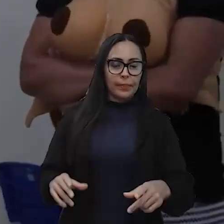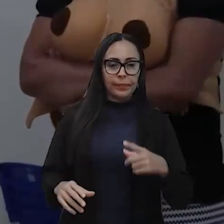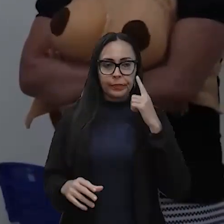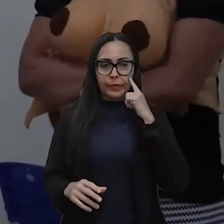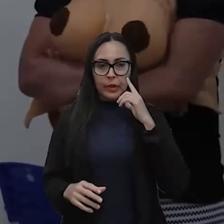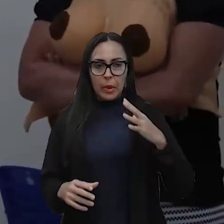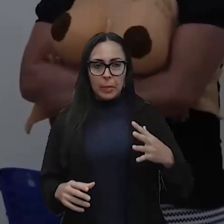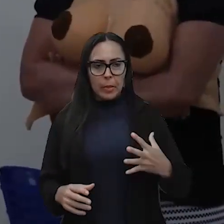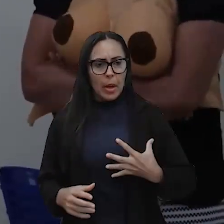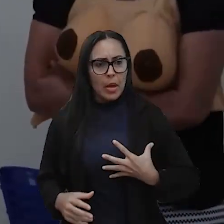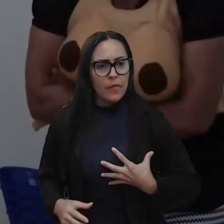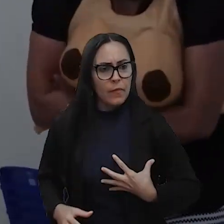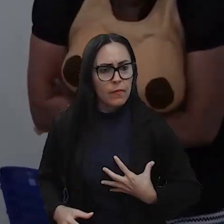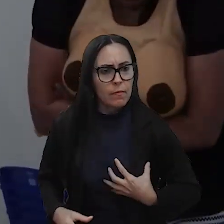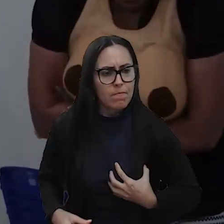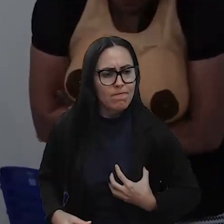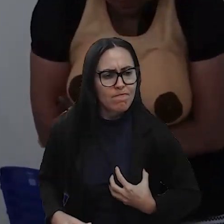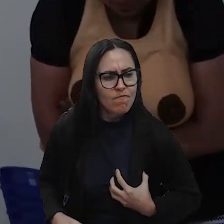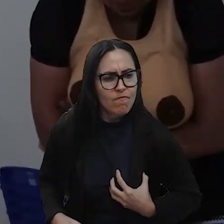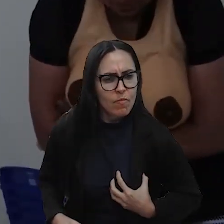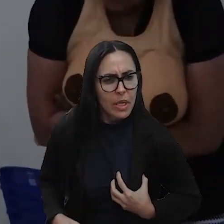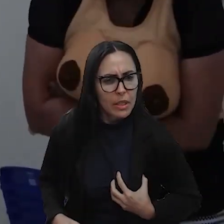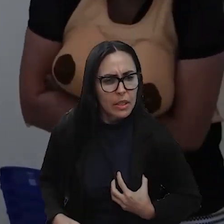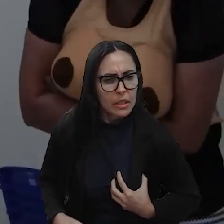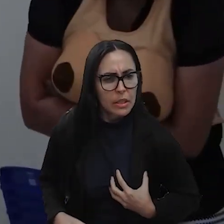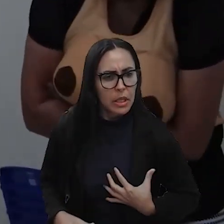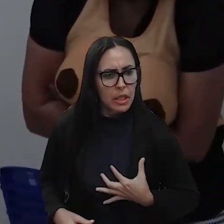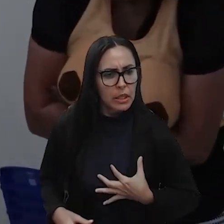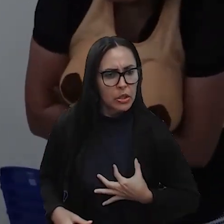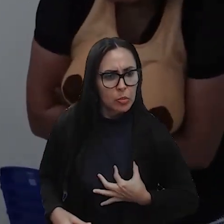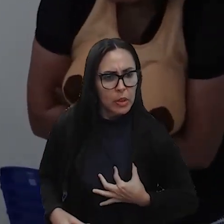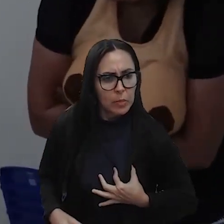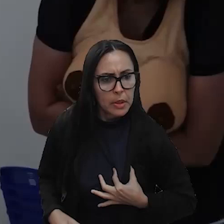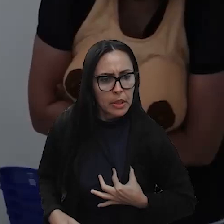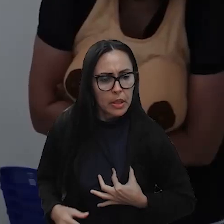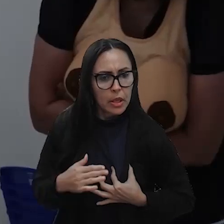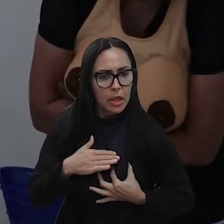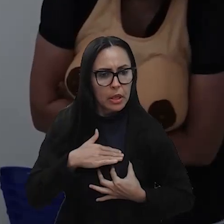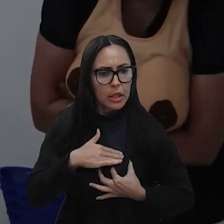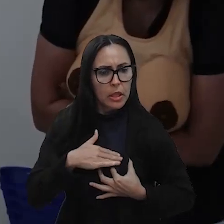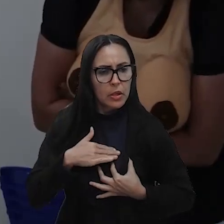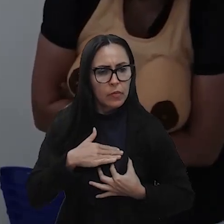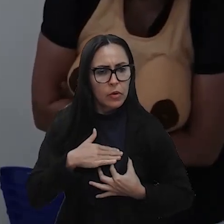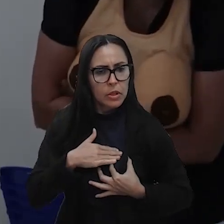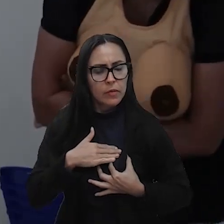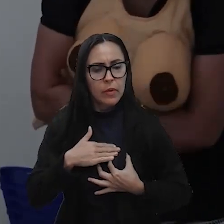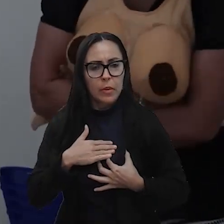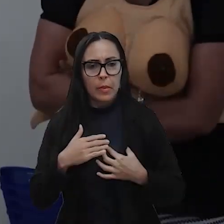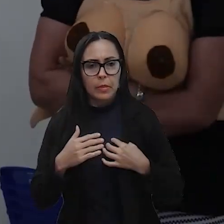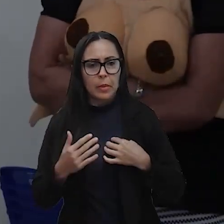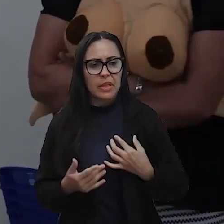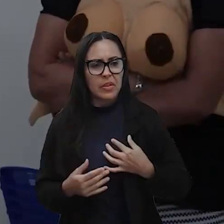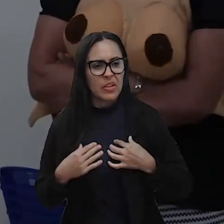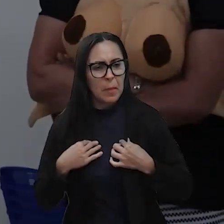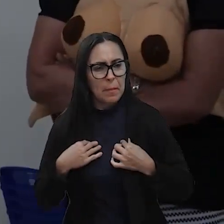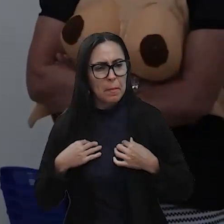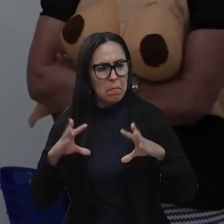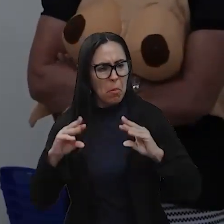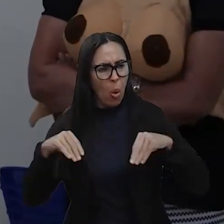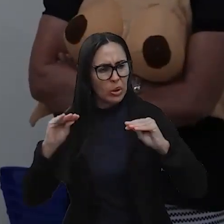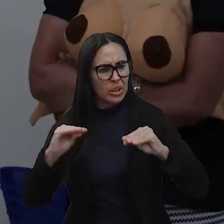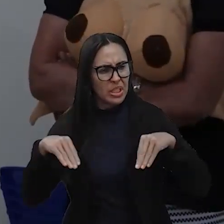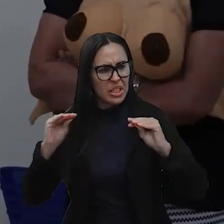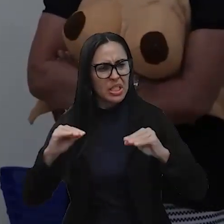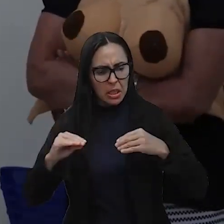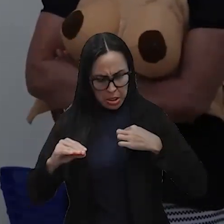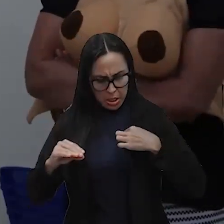mama e dá uma espremida aqui em cima e vocês vão ver que fica muito flácido, como se fosse uma pele de gente